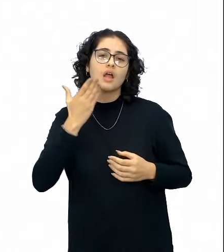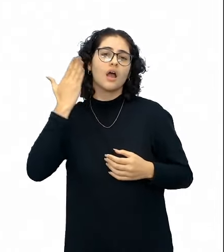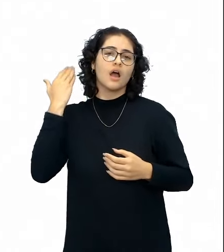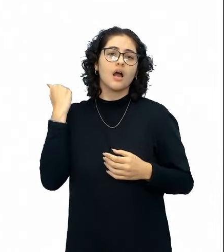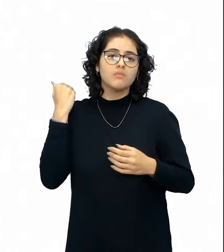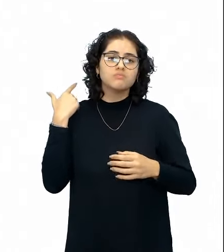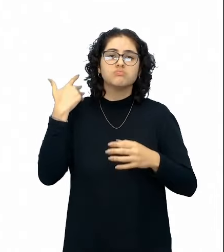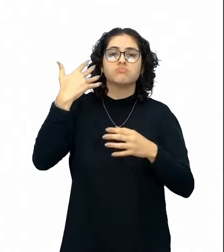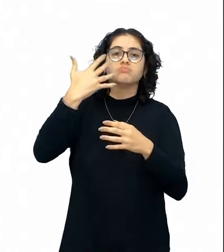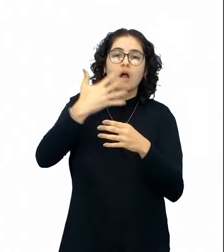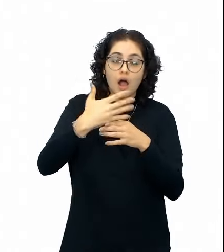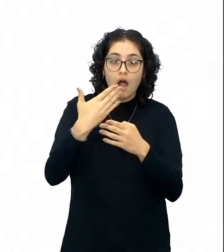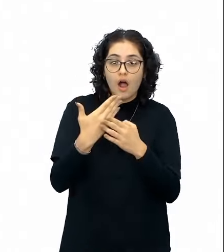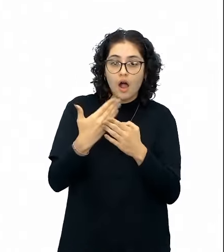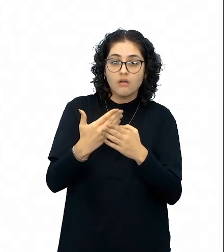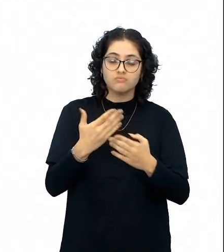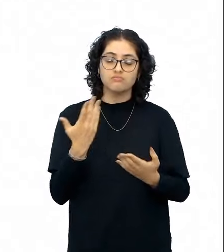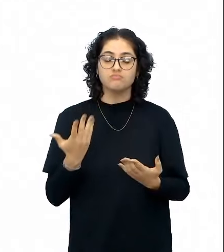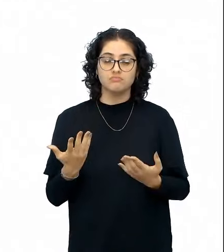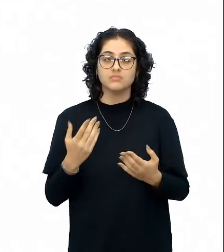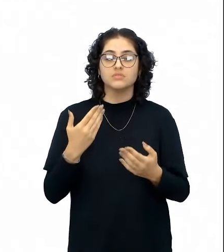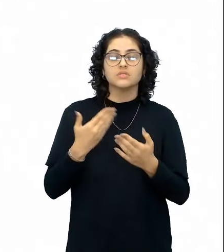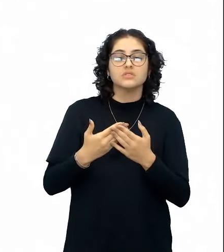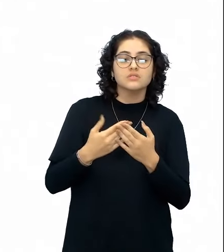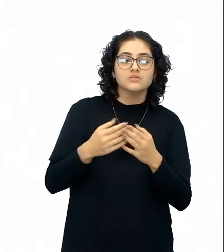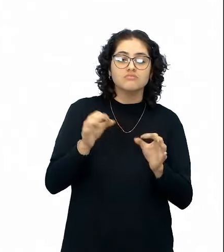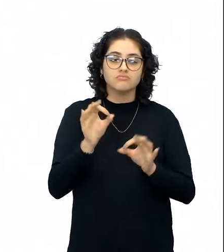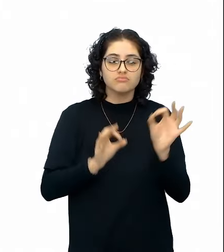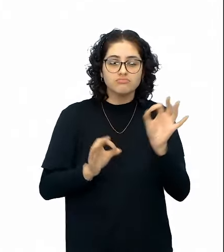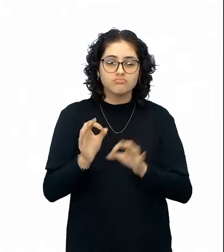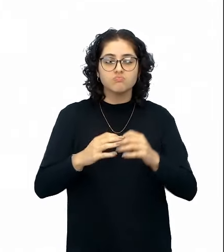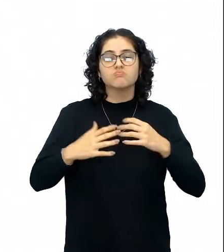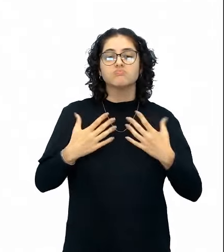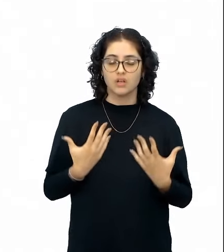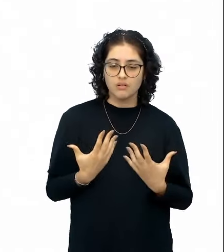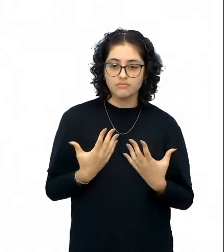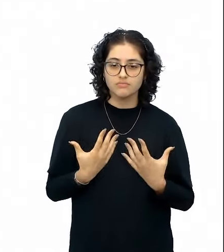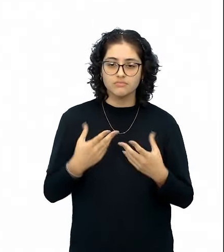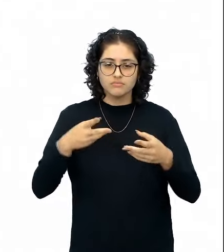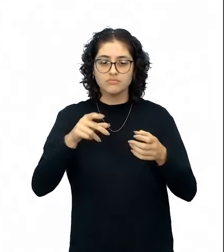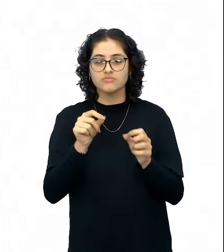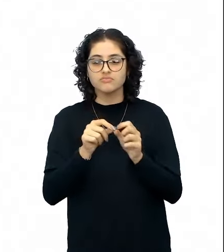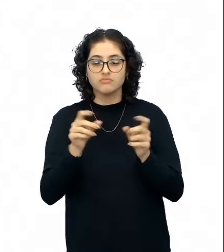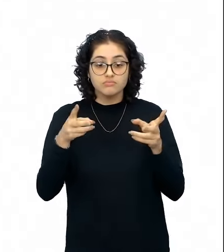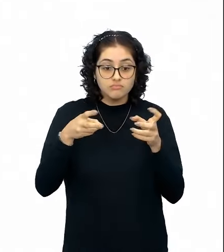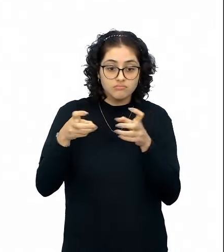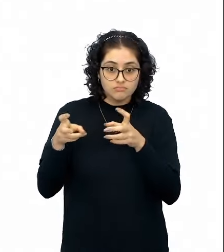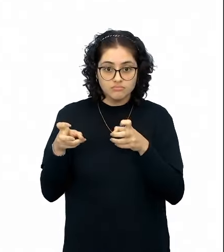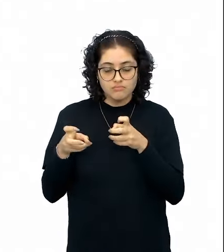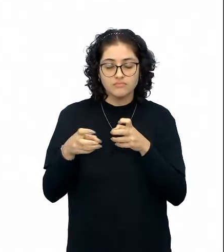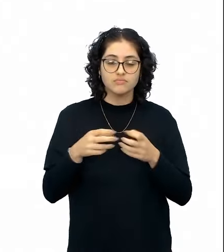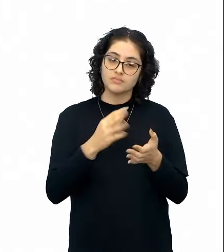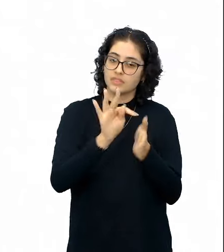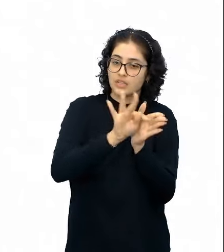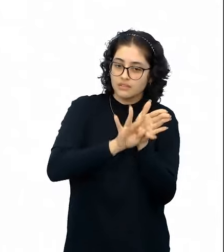anterior, foco na criação de balões, diálogo, análise de elementos de textos multissemióticos,